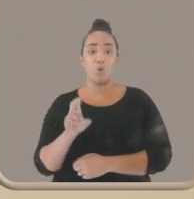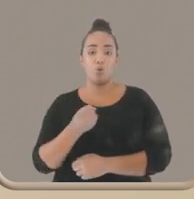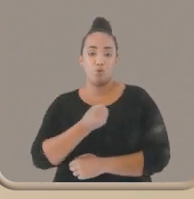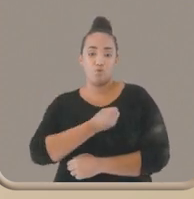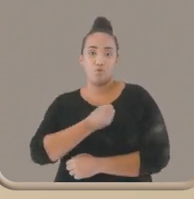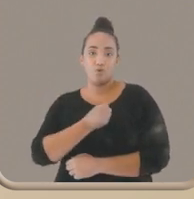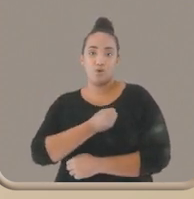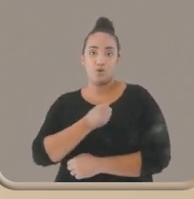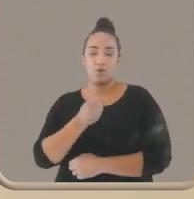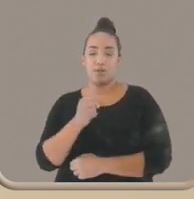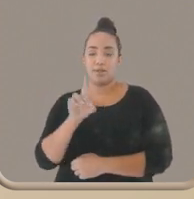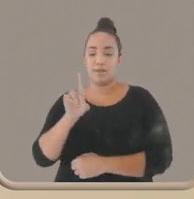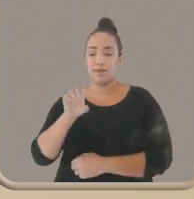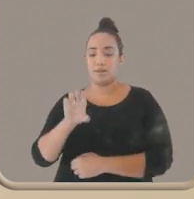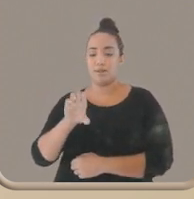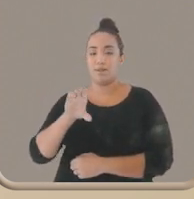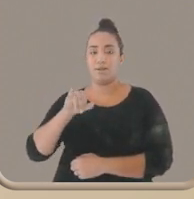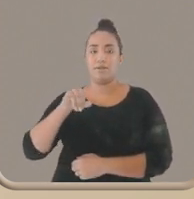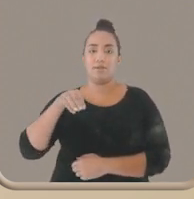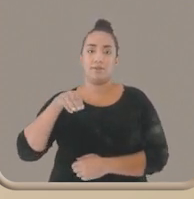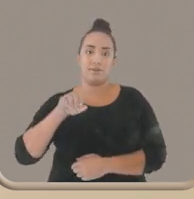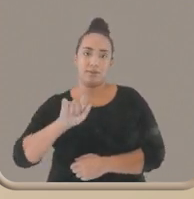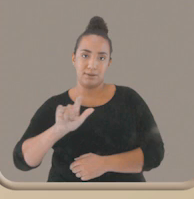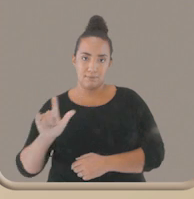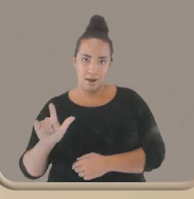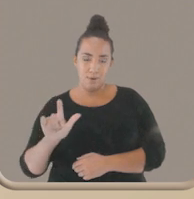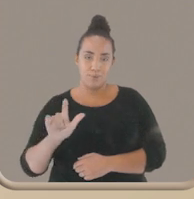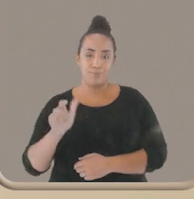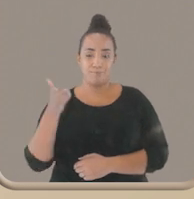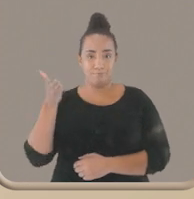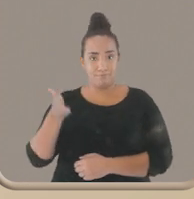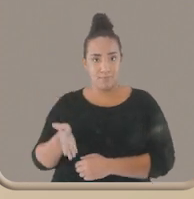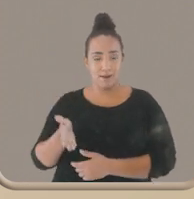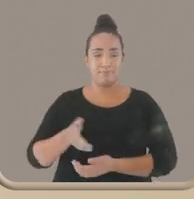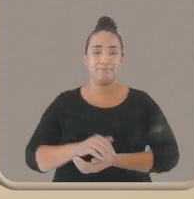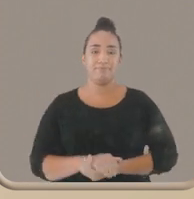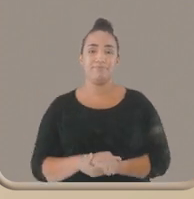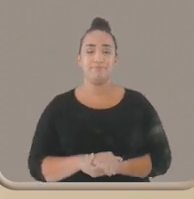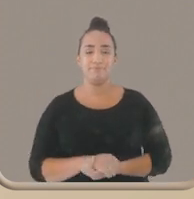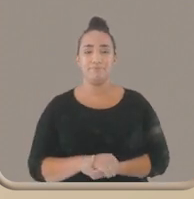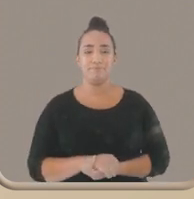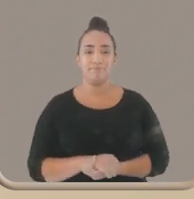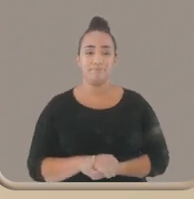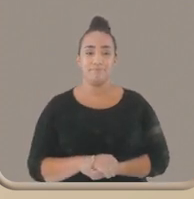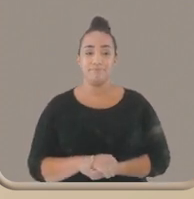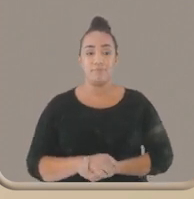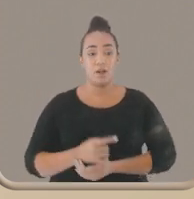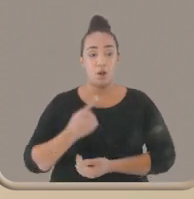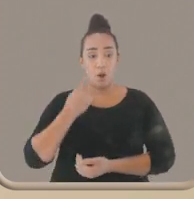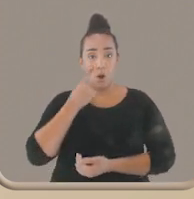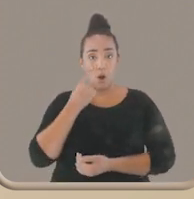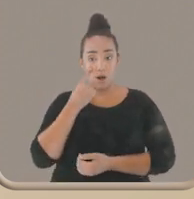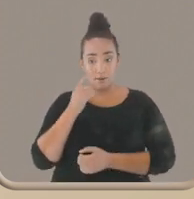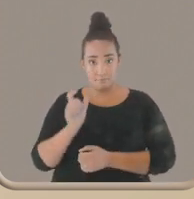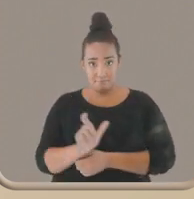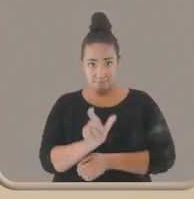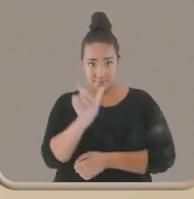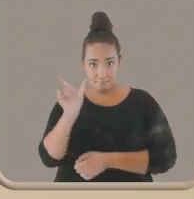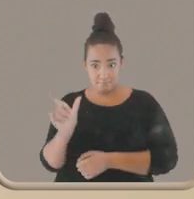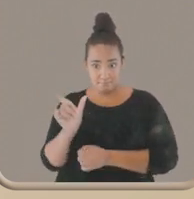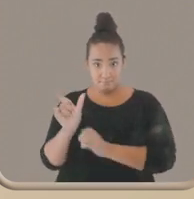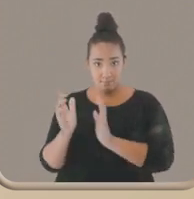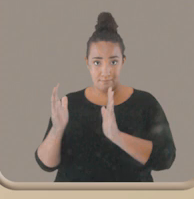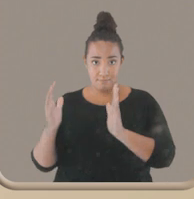números que vêm depois da vírgula, do lado direito. E aqui, na parte